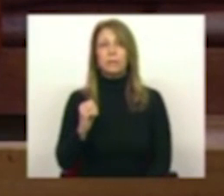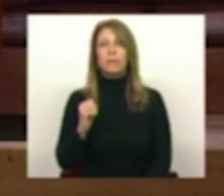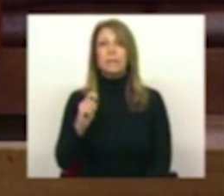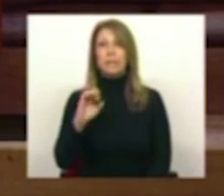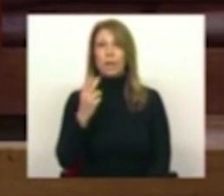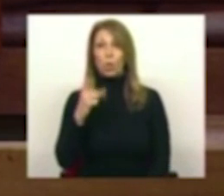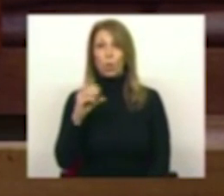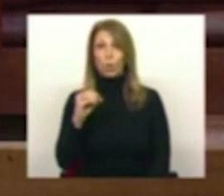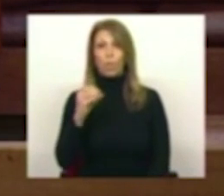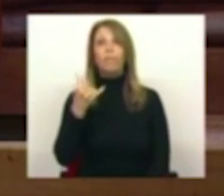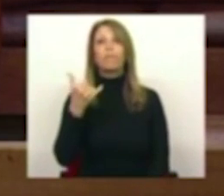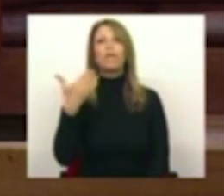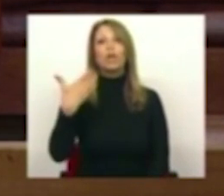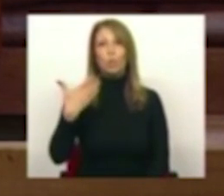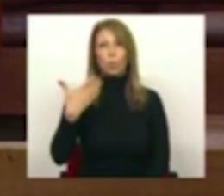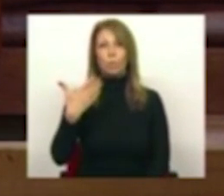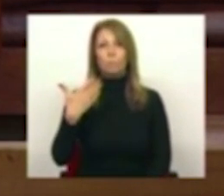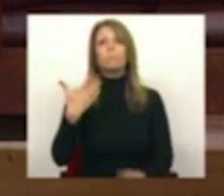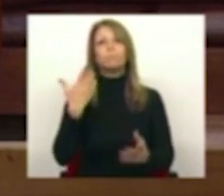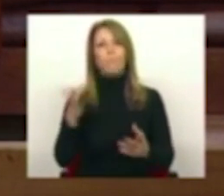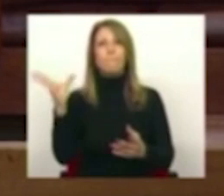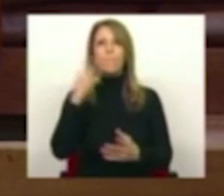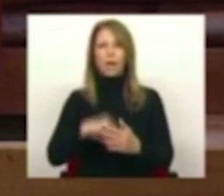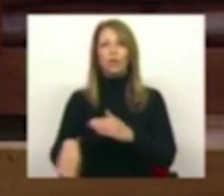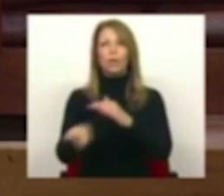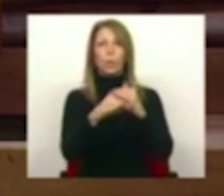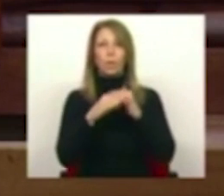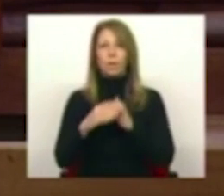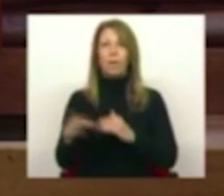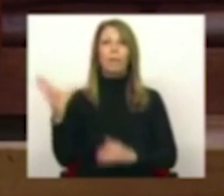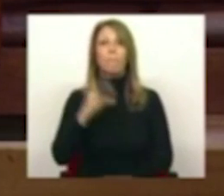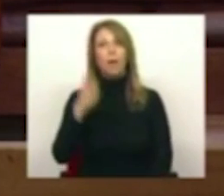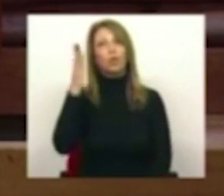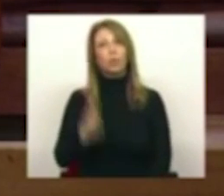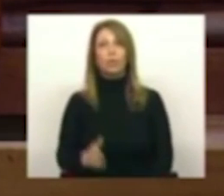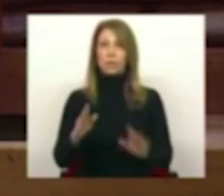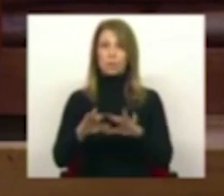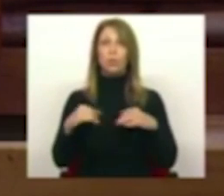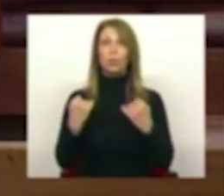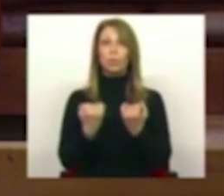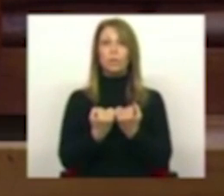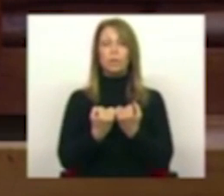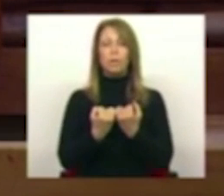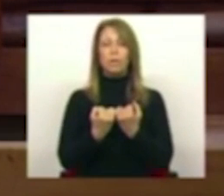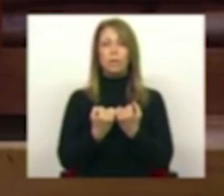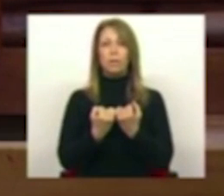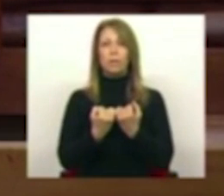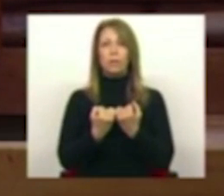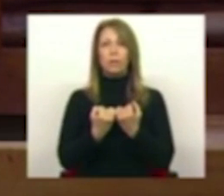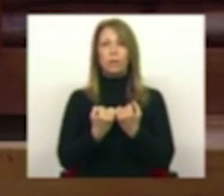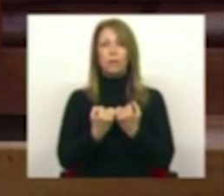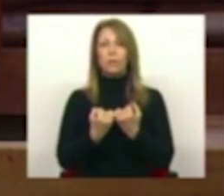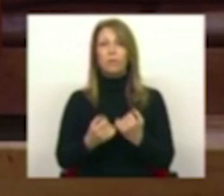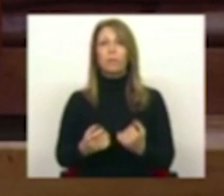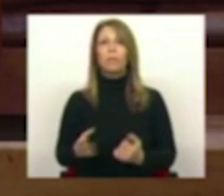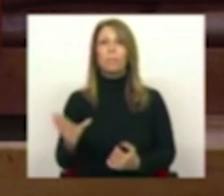XXI. Mais igualdade, mais justiça social, mais